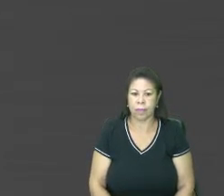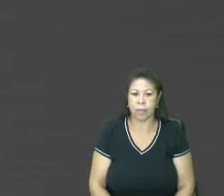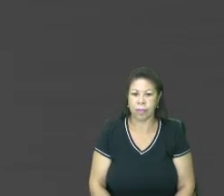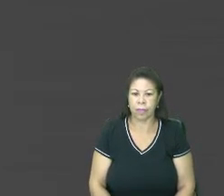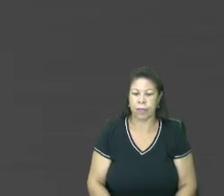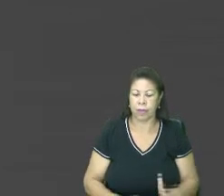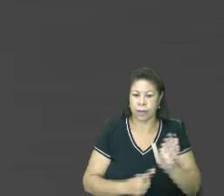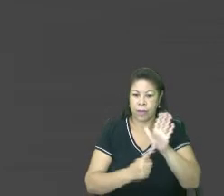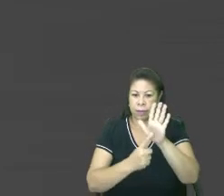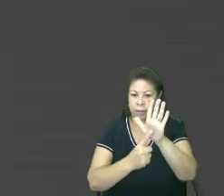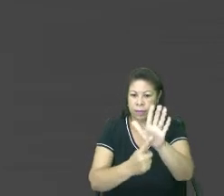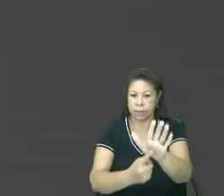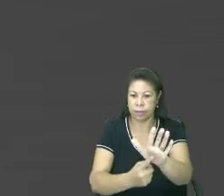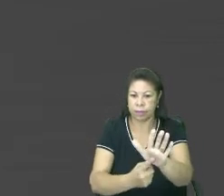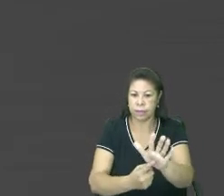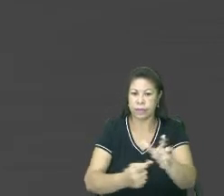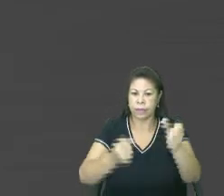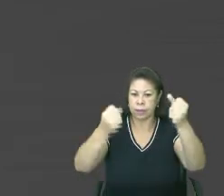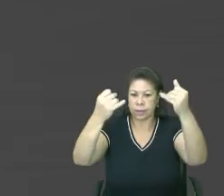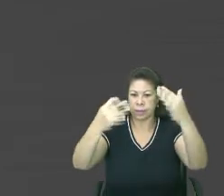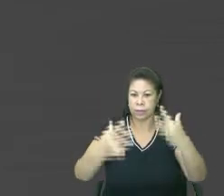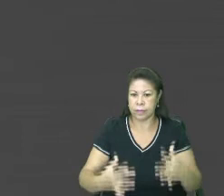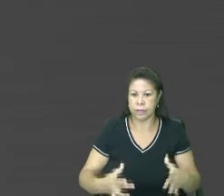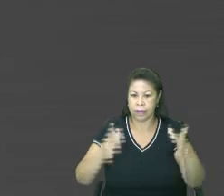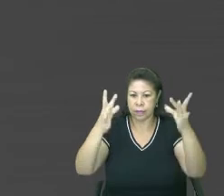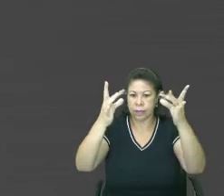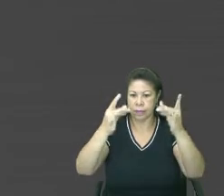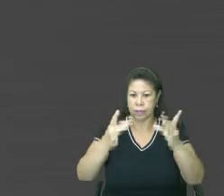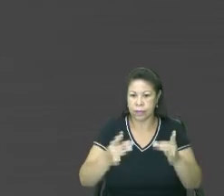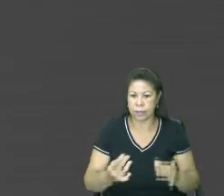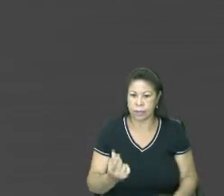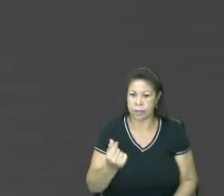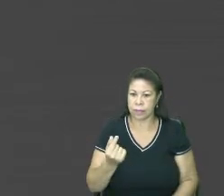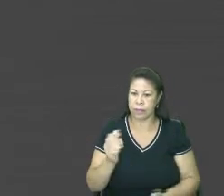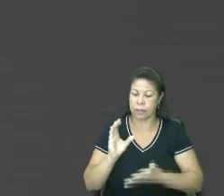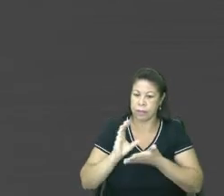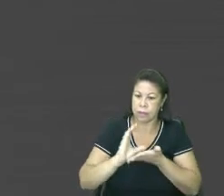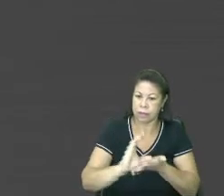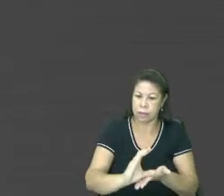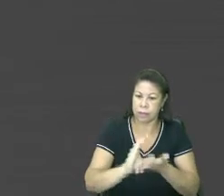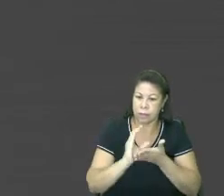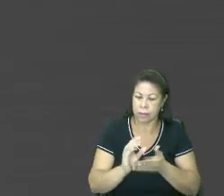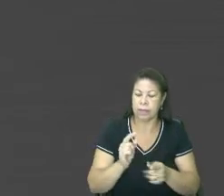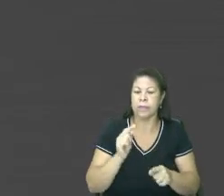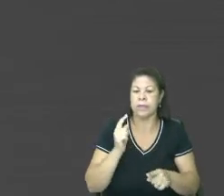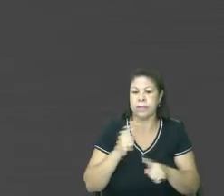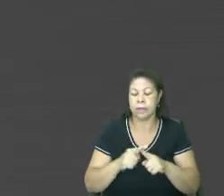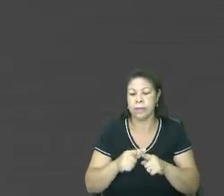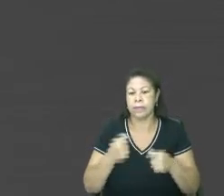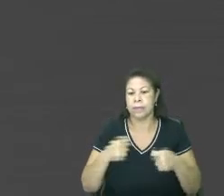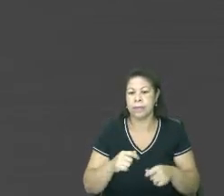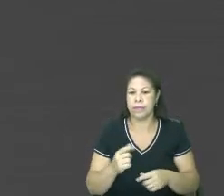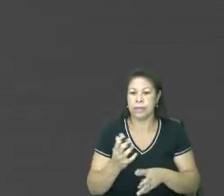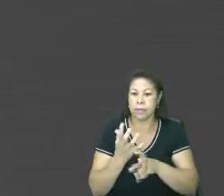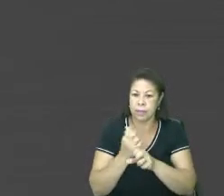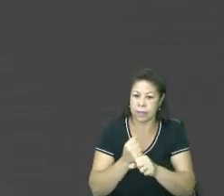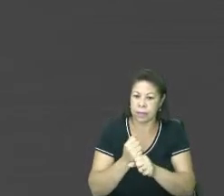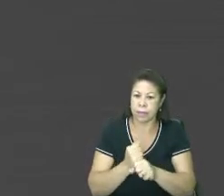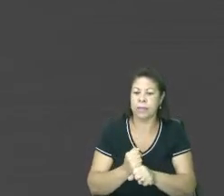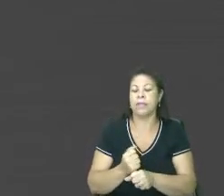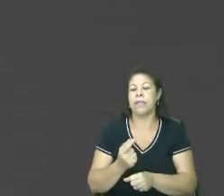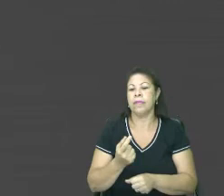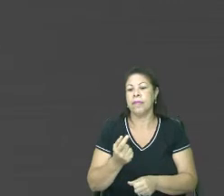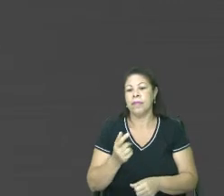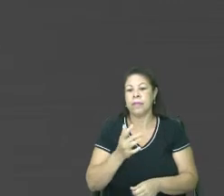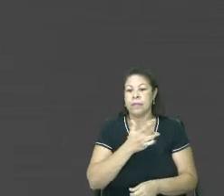Essa tela, as principais receitas que compõem a base para a gente calcular os 15% que deveriam ser aplicados na saúde. A